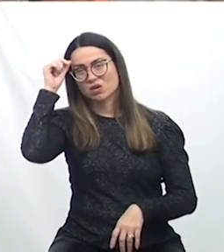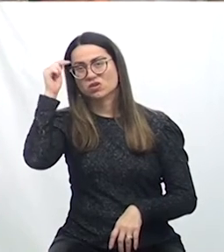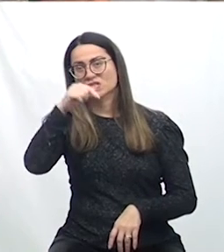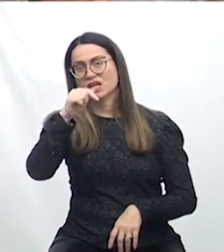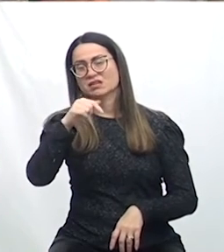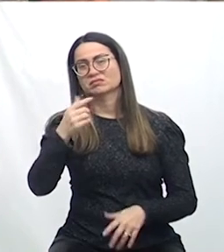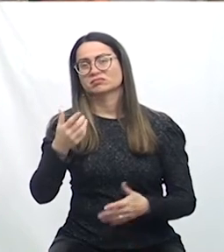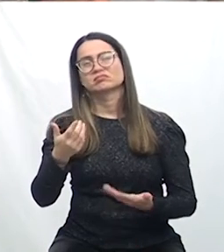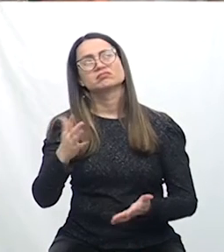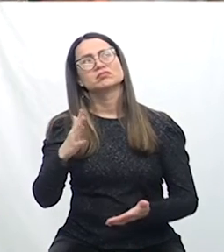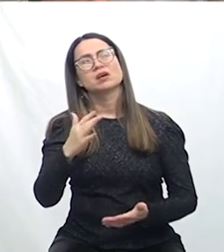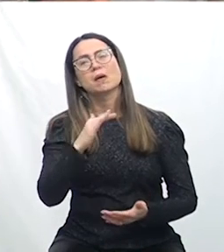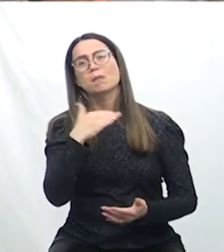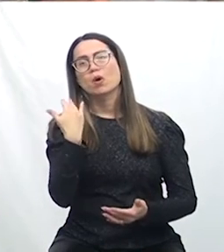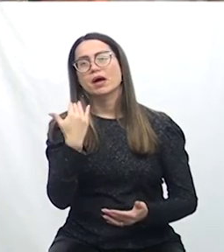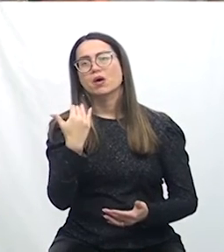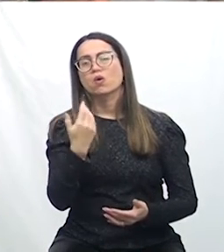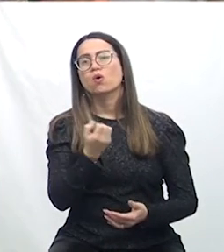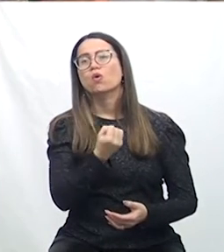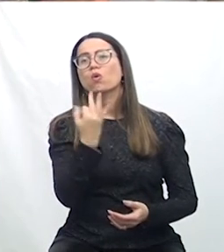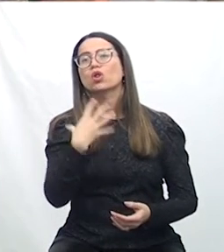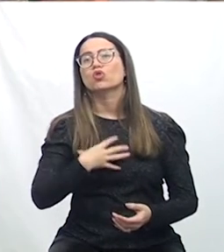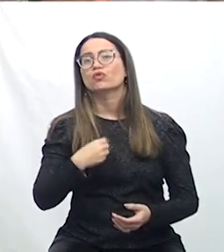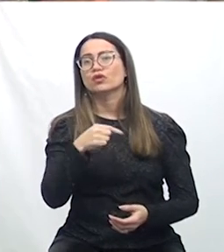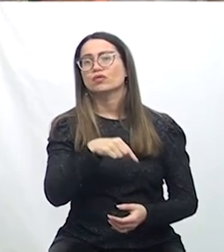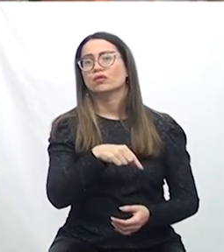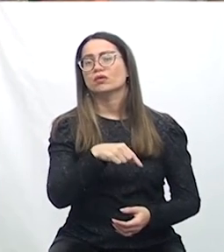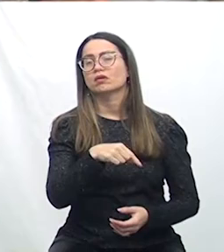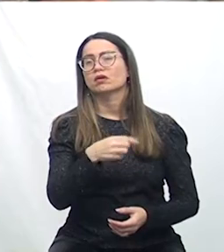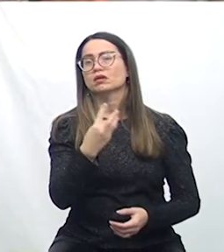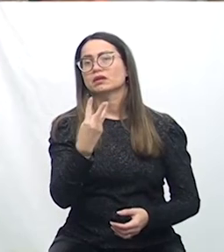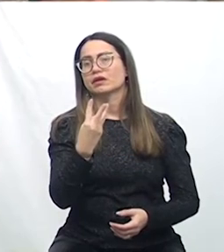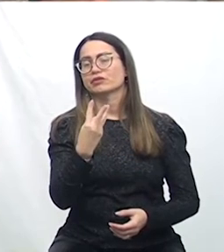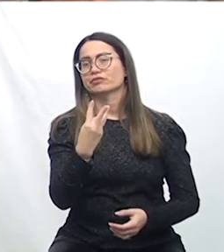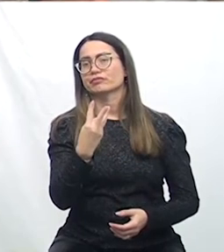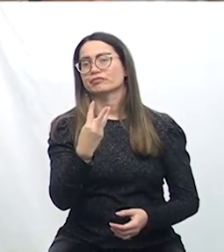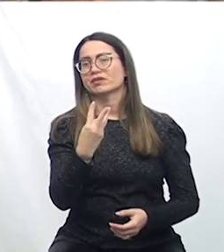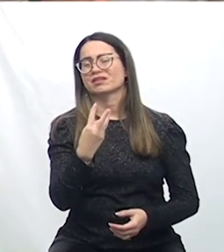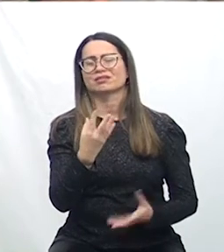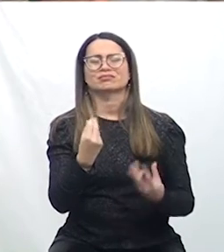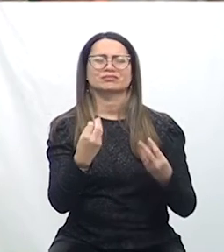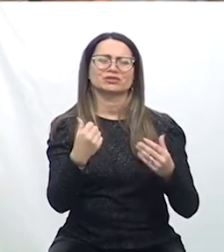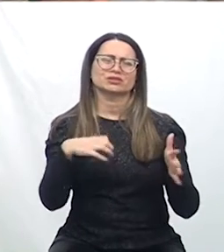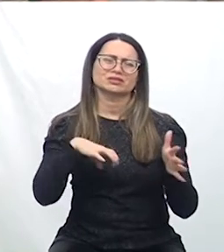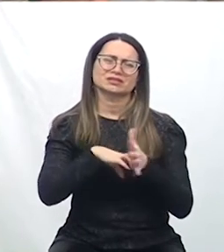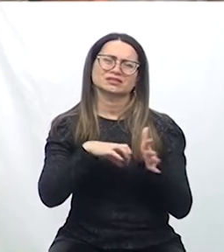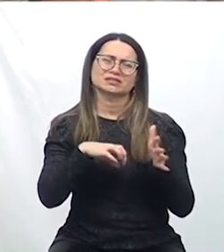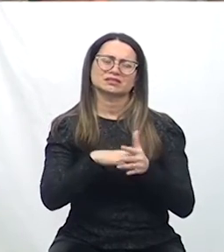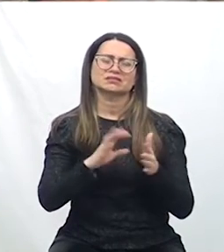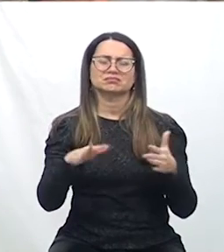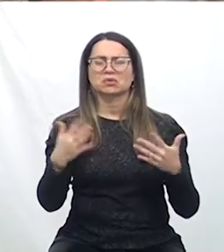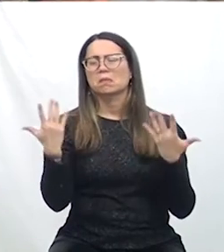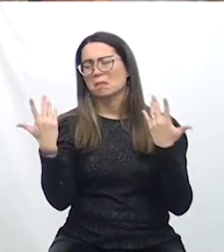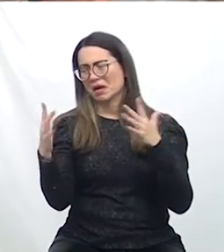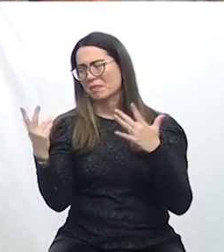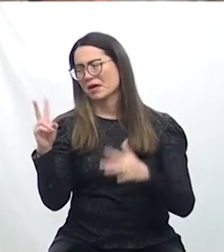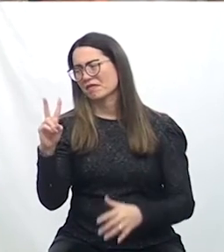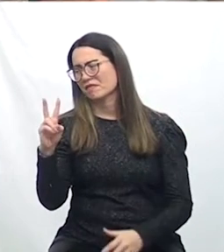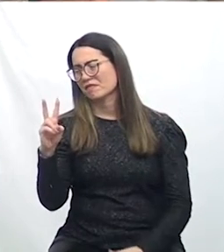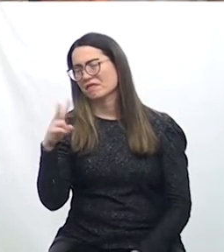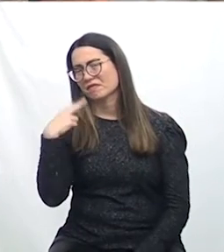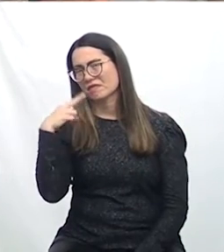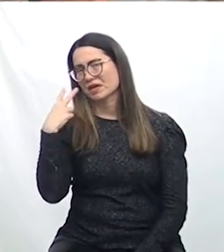com 30 anos de idade, né, e vem acontecendo vários acidentes ali. Então, necessário, parabéns, vereadora, por esse